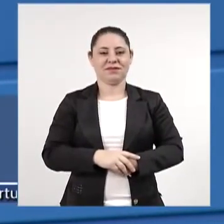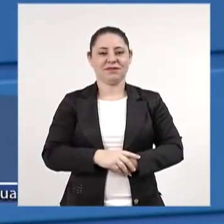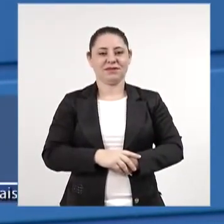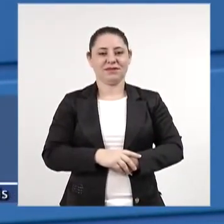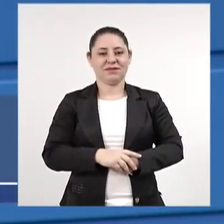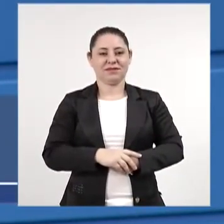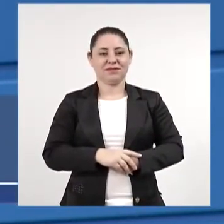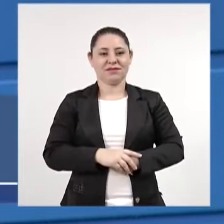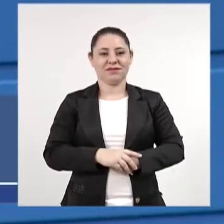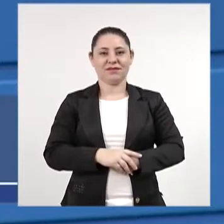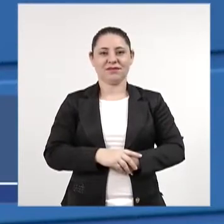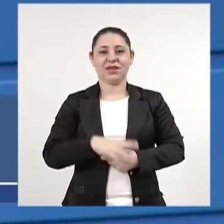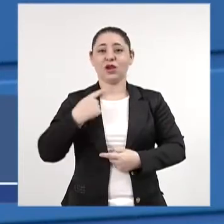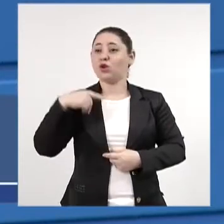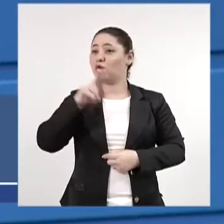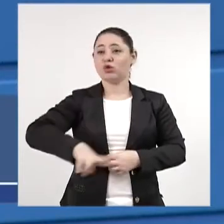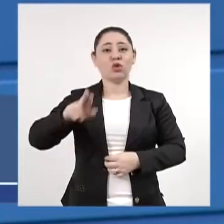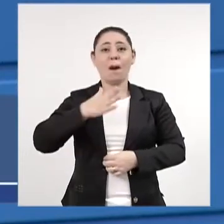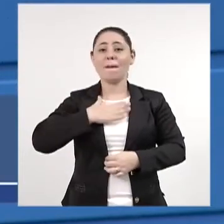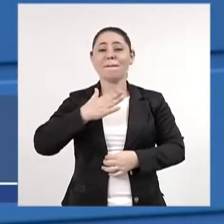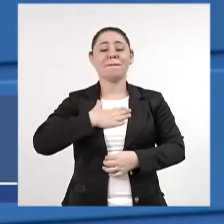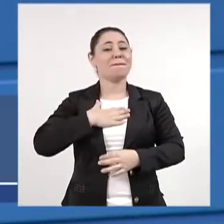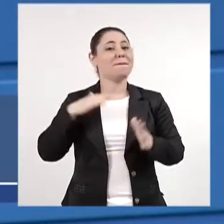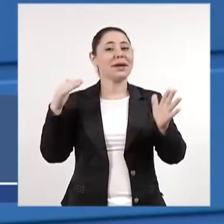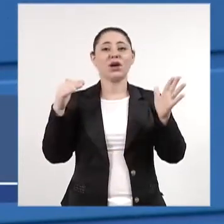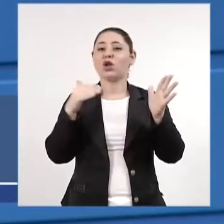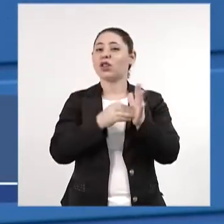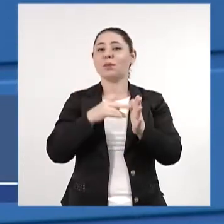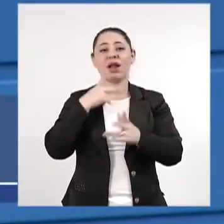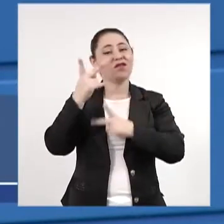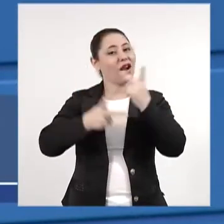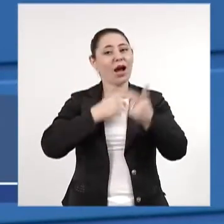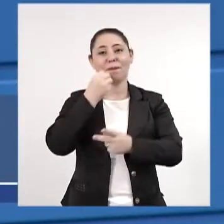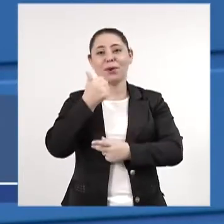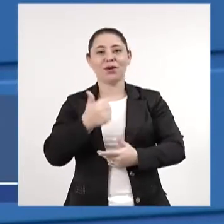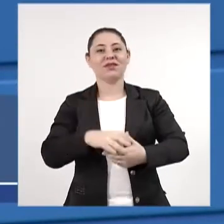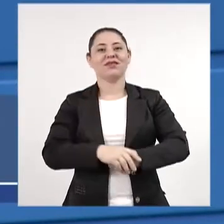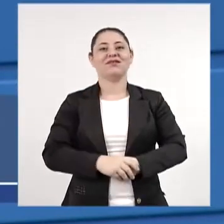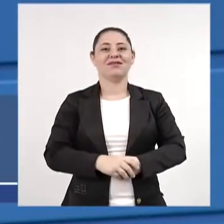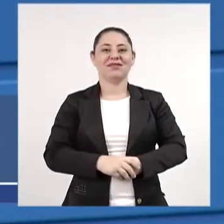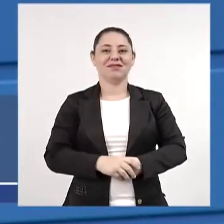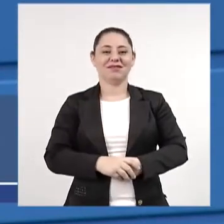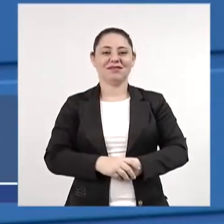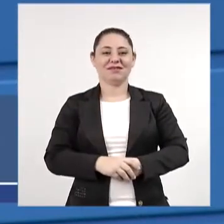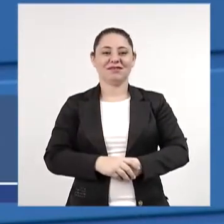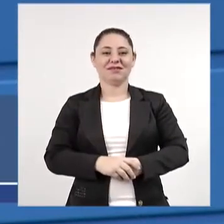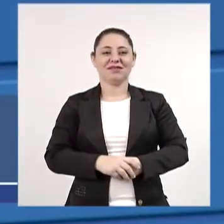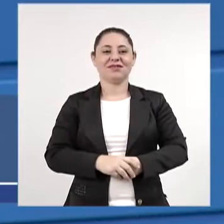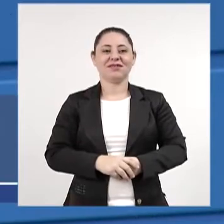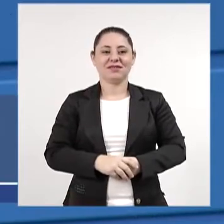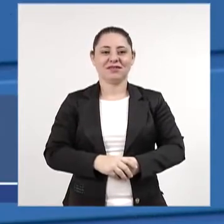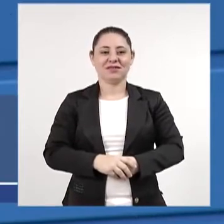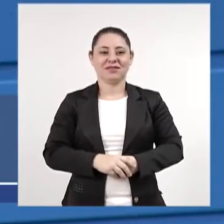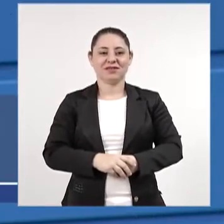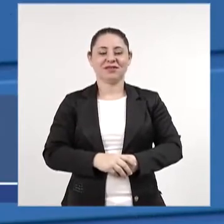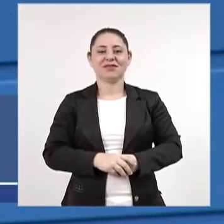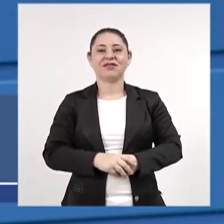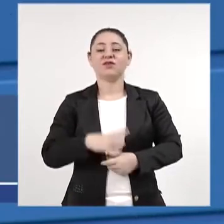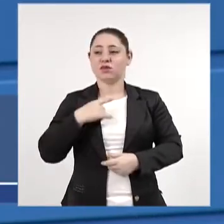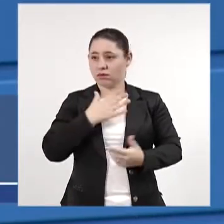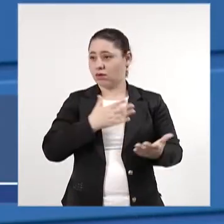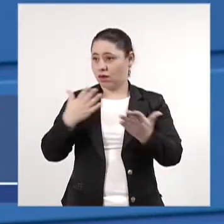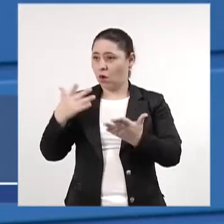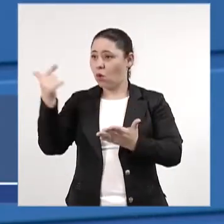Pô, nem comecei, ele usou todo o meu tempo para falar que ele era gente boa, poxa. Vossa Excelência cede outra parte